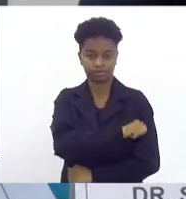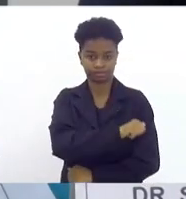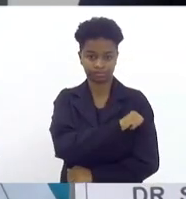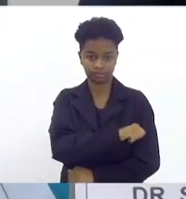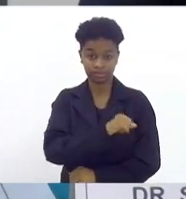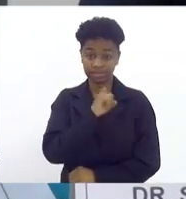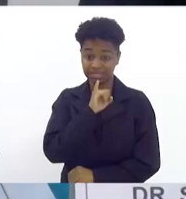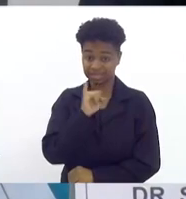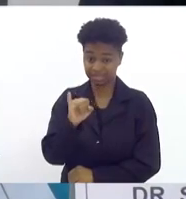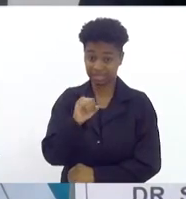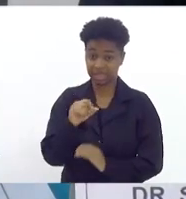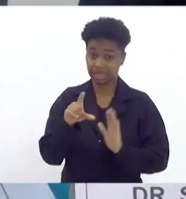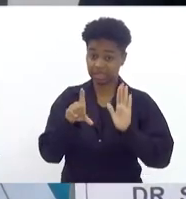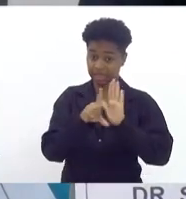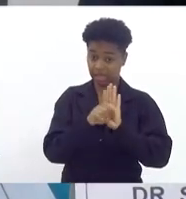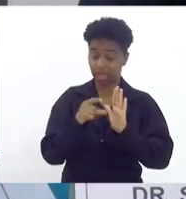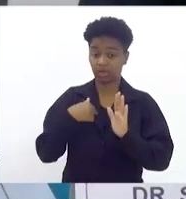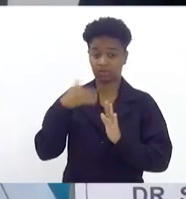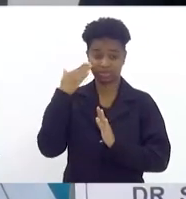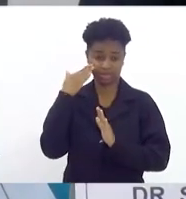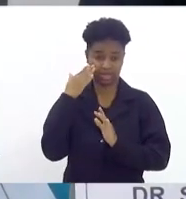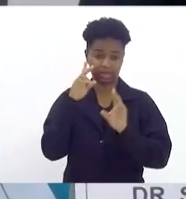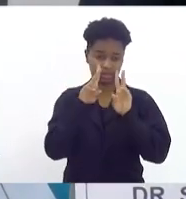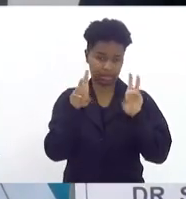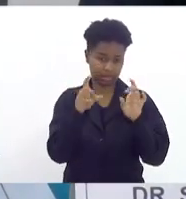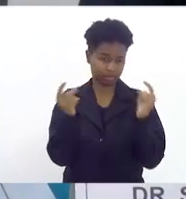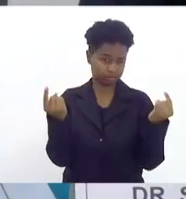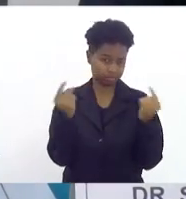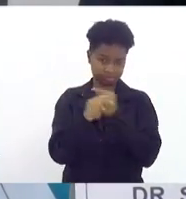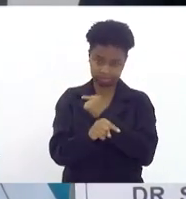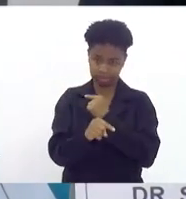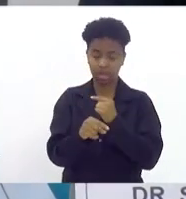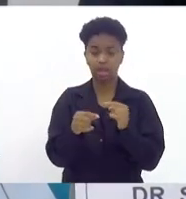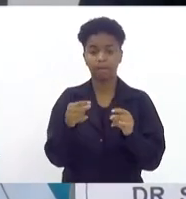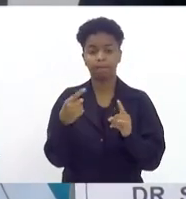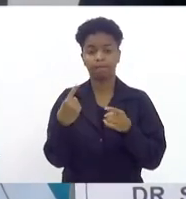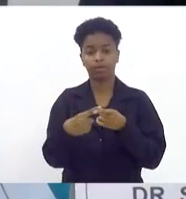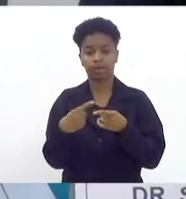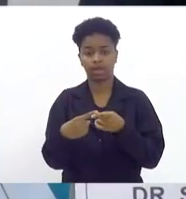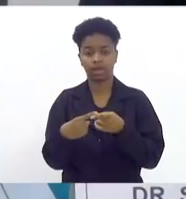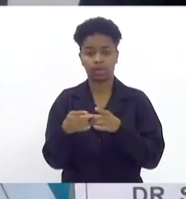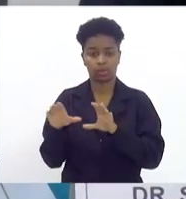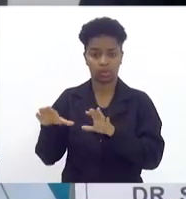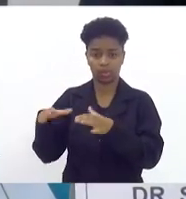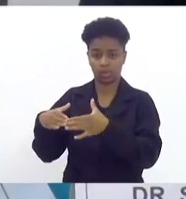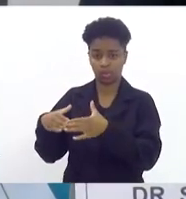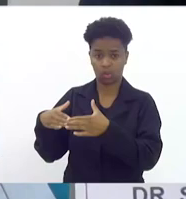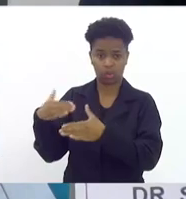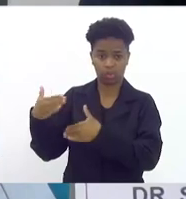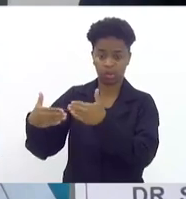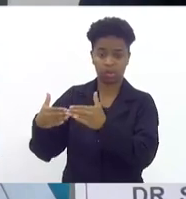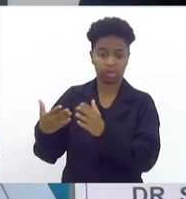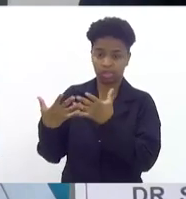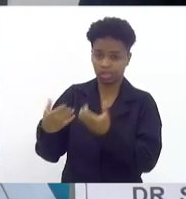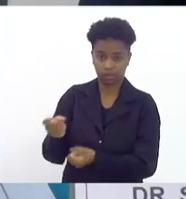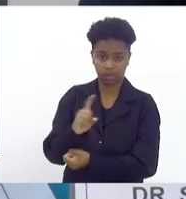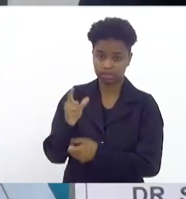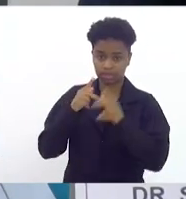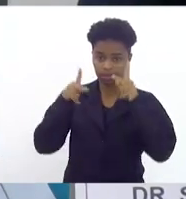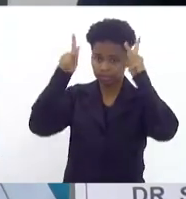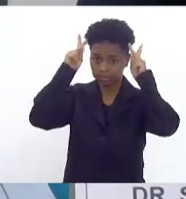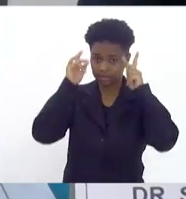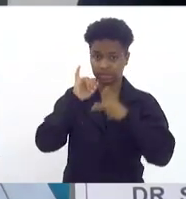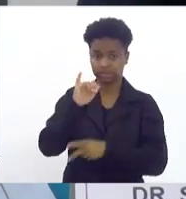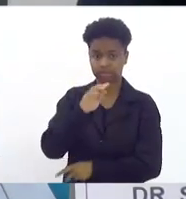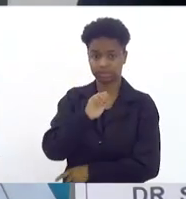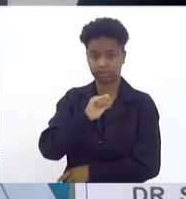Se nessa lei, que eu sei que é um tema controvertido, porque a militância ideológica progressista não aceita a figura de Princesa Isabel